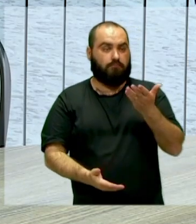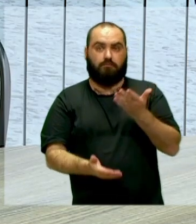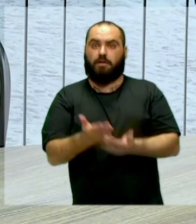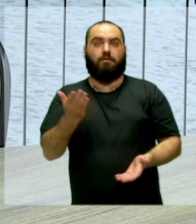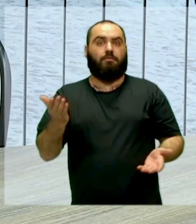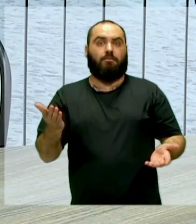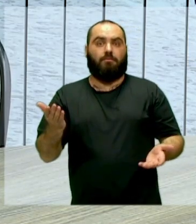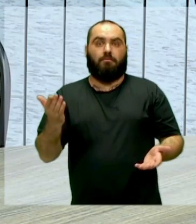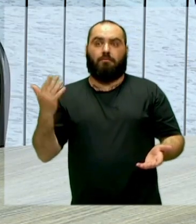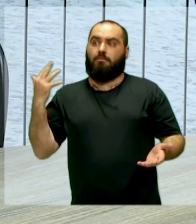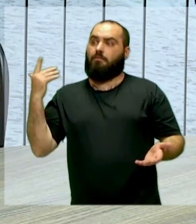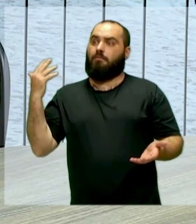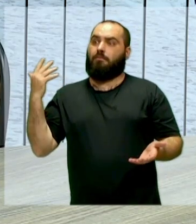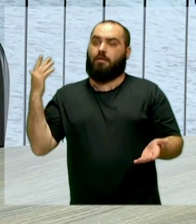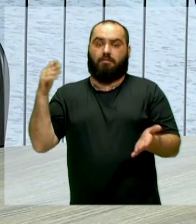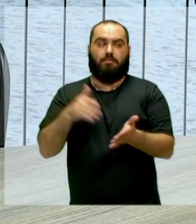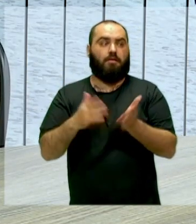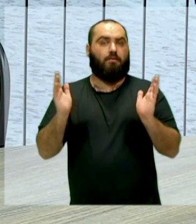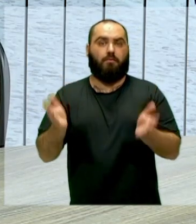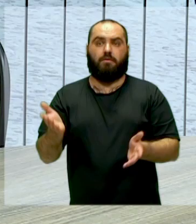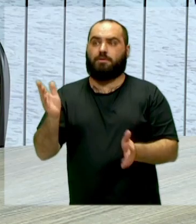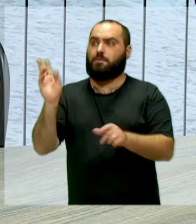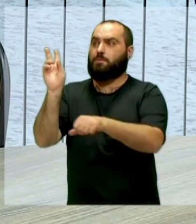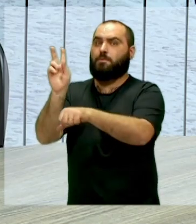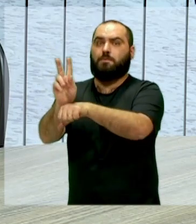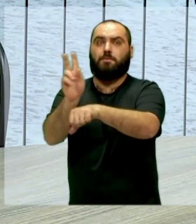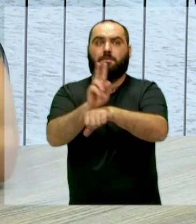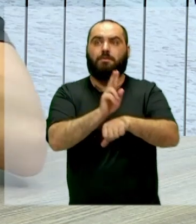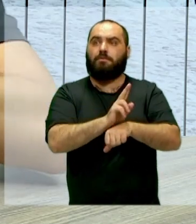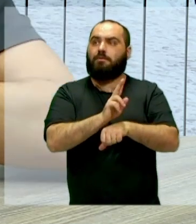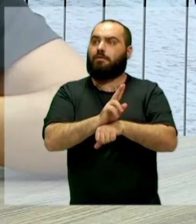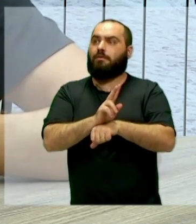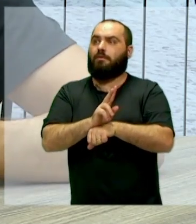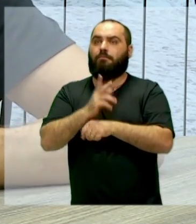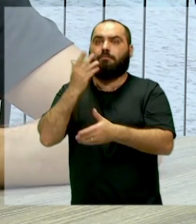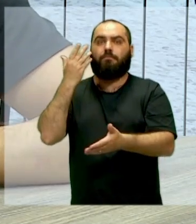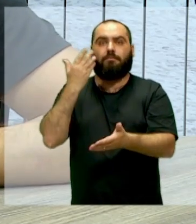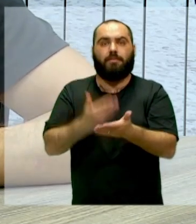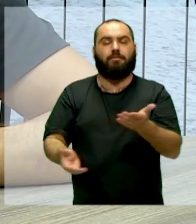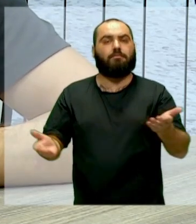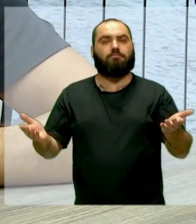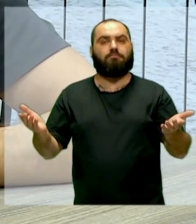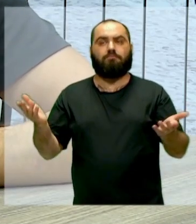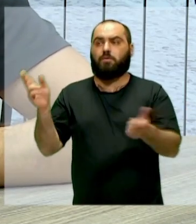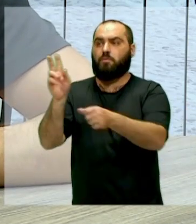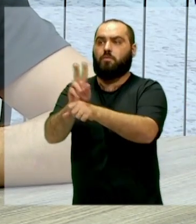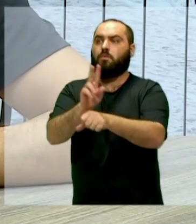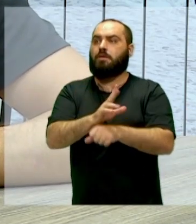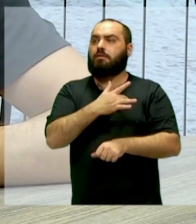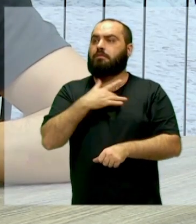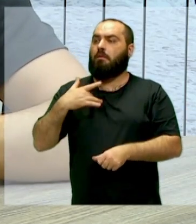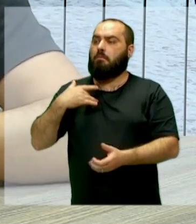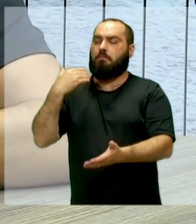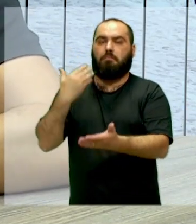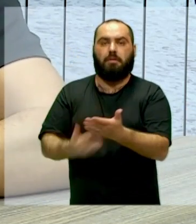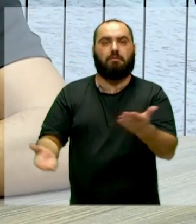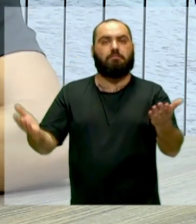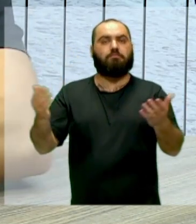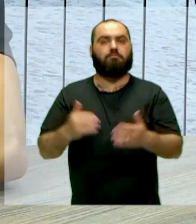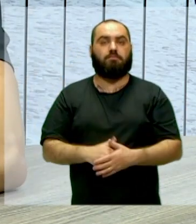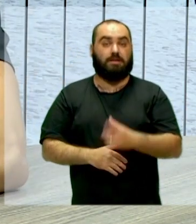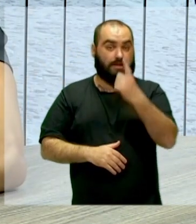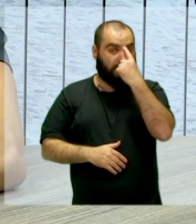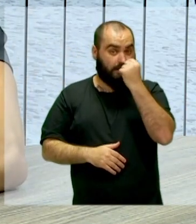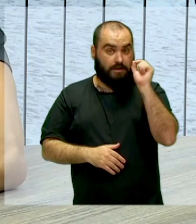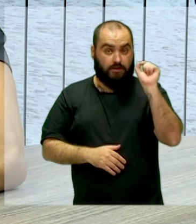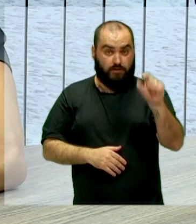esse Resgate com o cuidado da natureza e consequentemente com o cuidado da nossa saúde né então quando a gente fala de Lixo